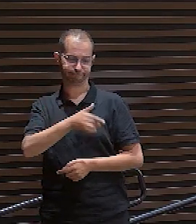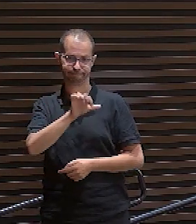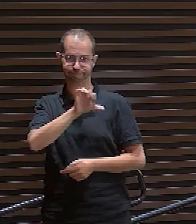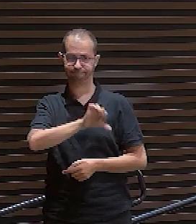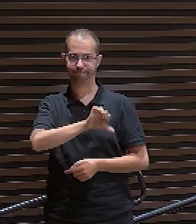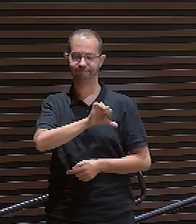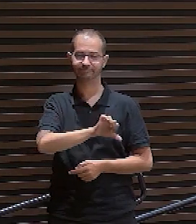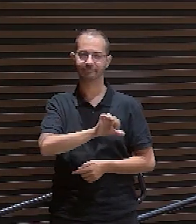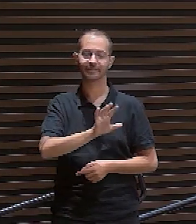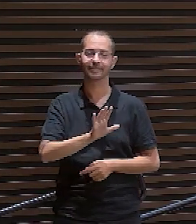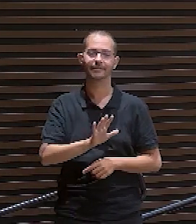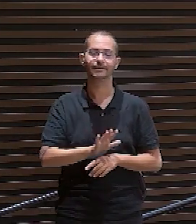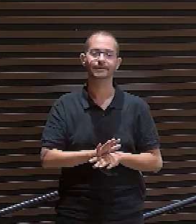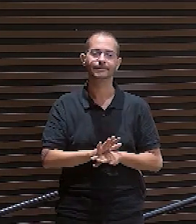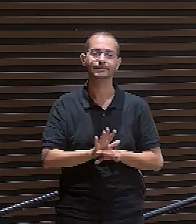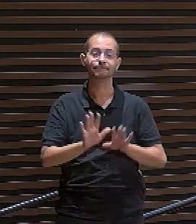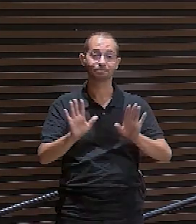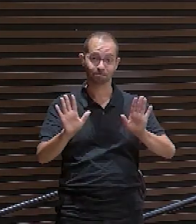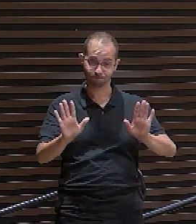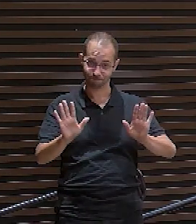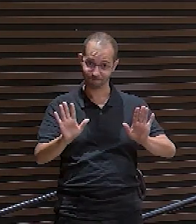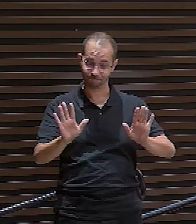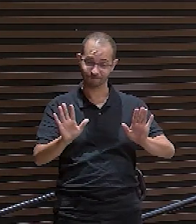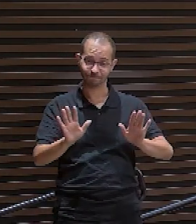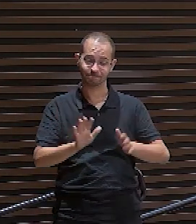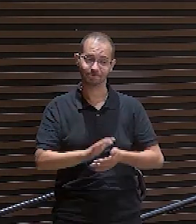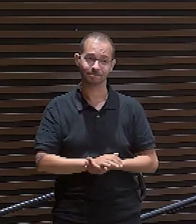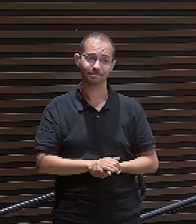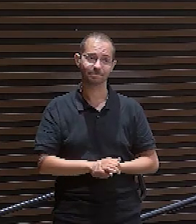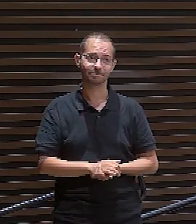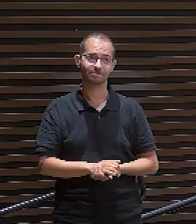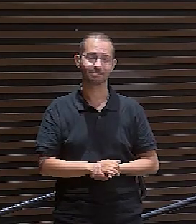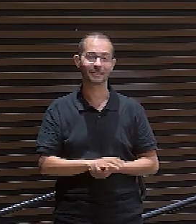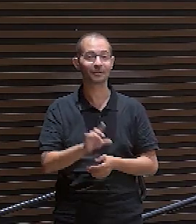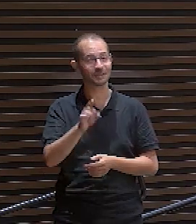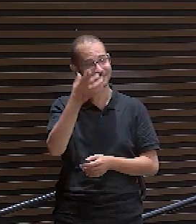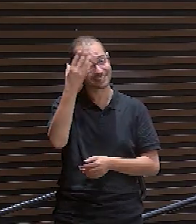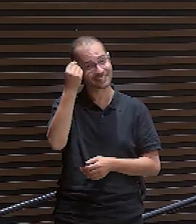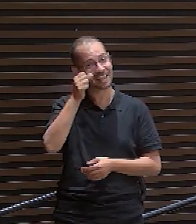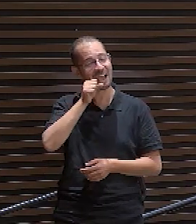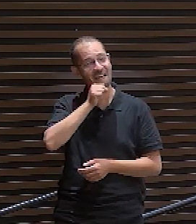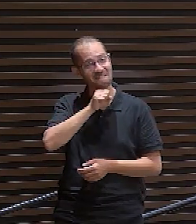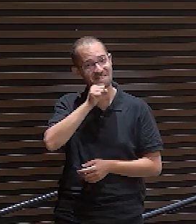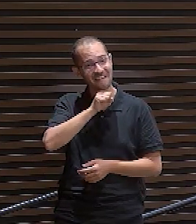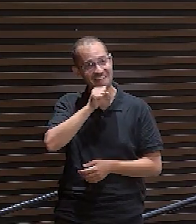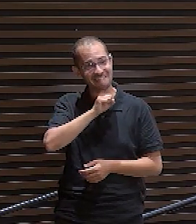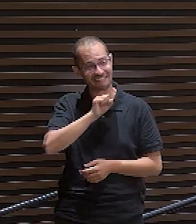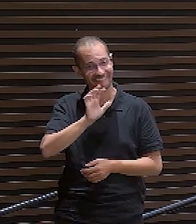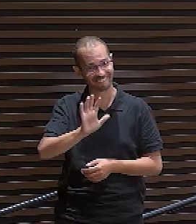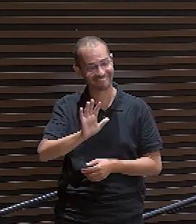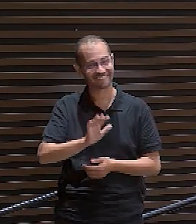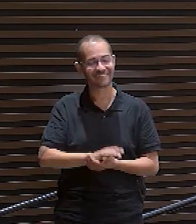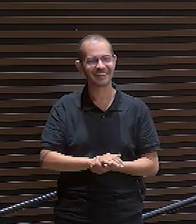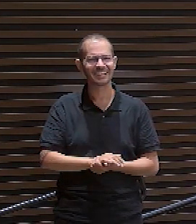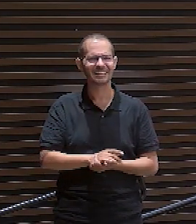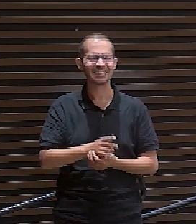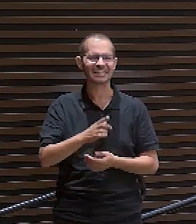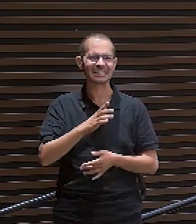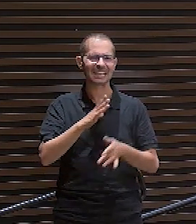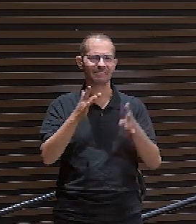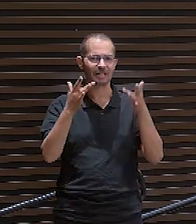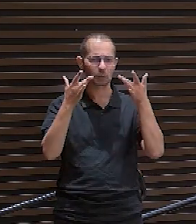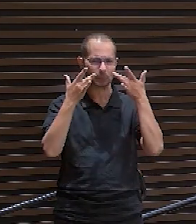Eu vou fazer um parêntese dentro do parêntese, não me deixa esquecer a velhinha. Eu estava no Teatro Municipal do